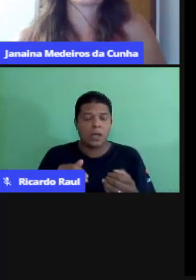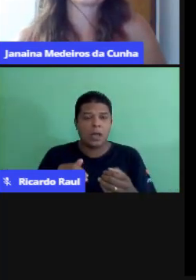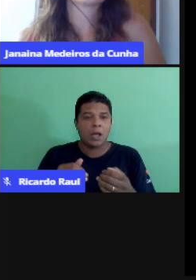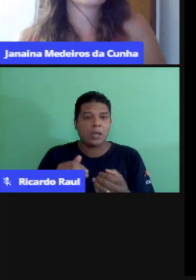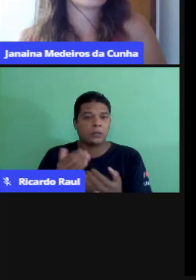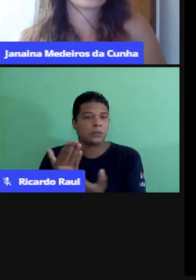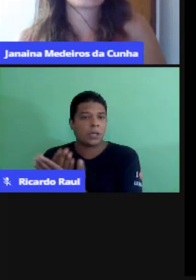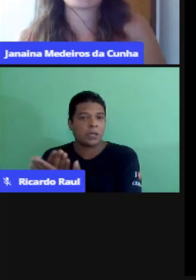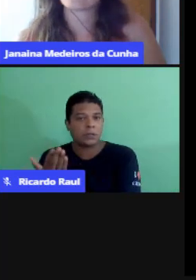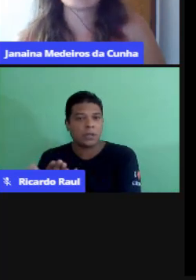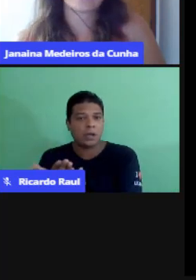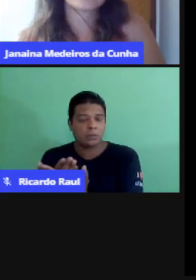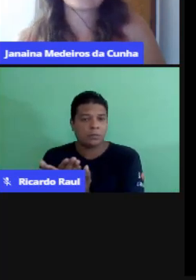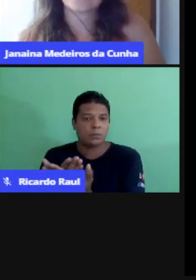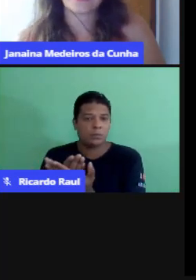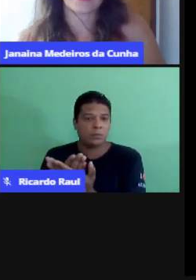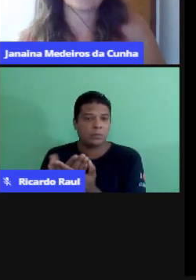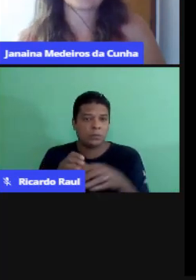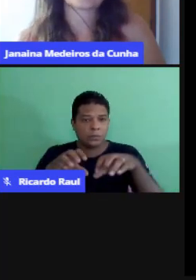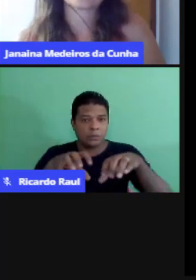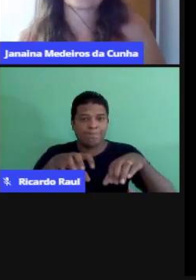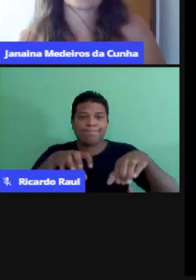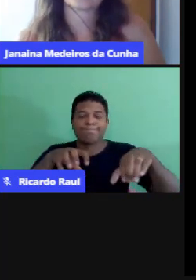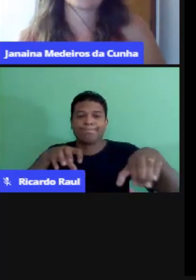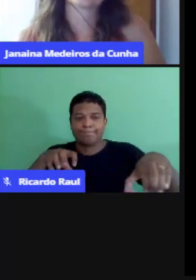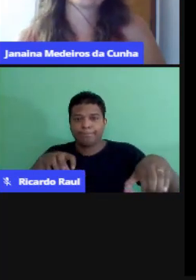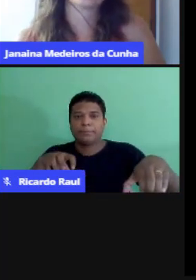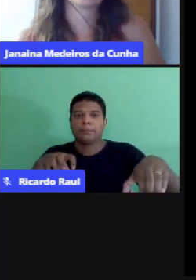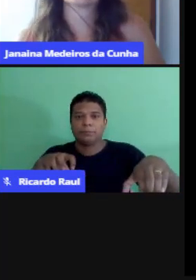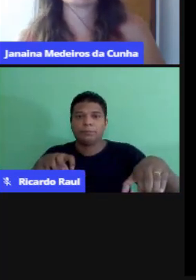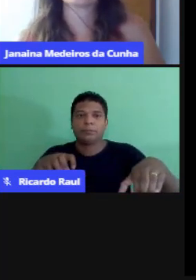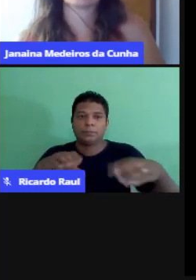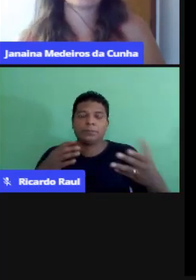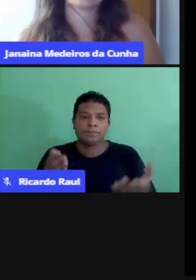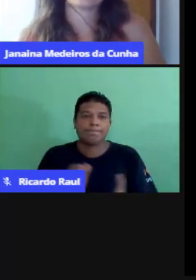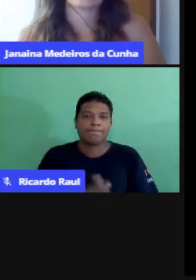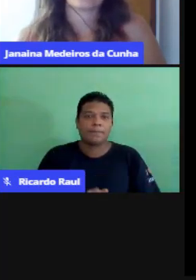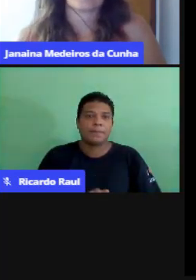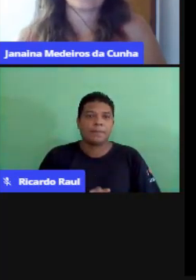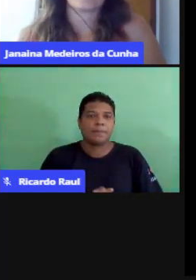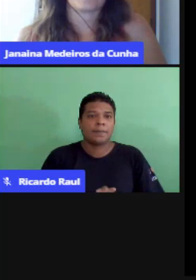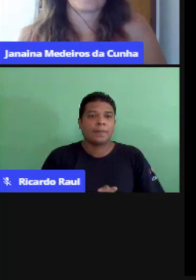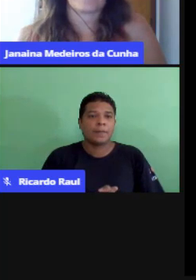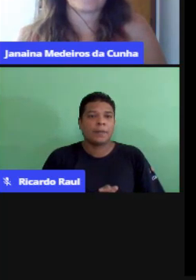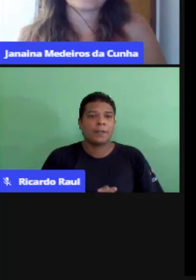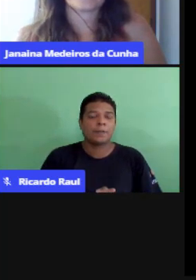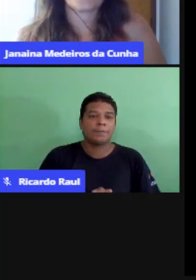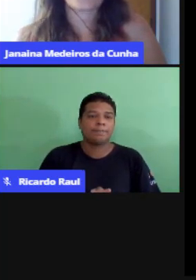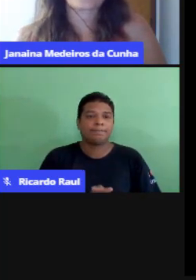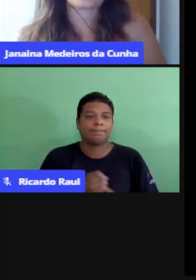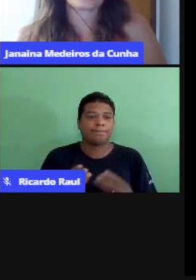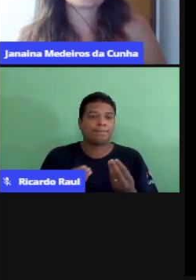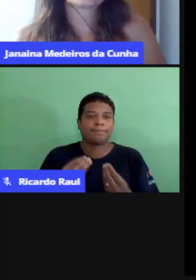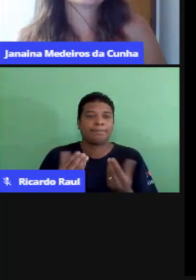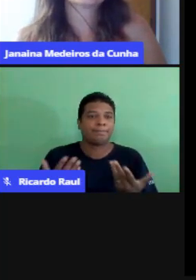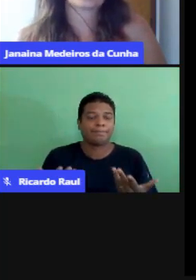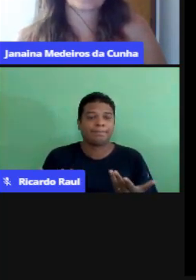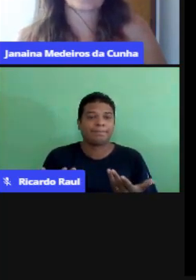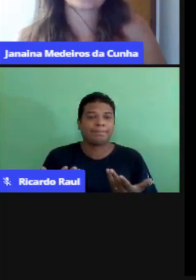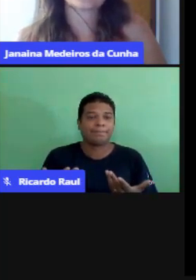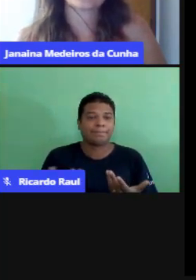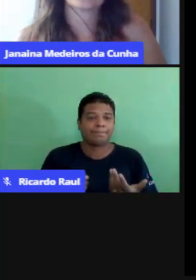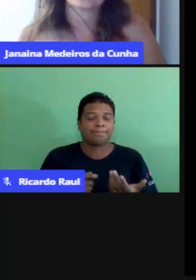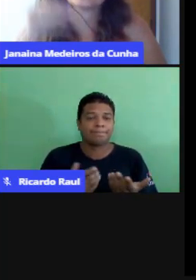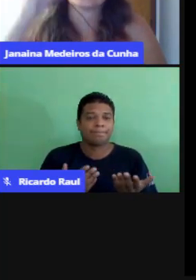veio bem mais acelerado, né? Isso veio assim, ele apareceu mais ainda